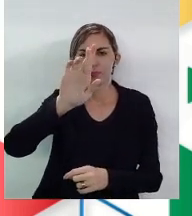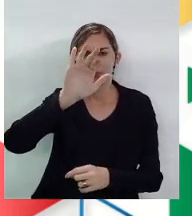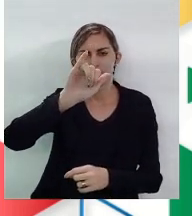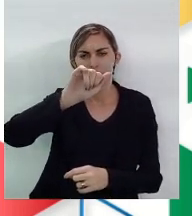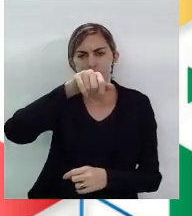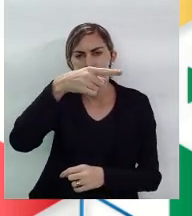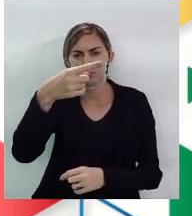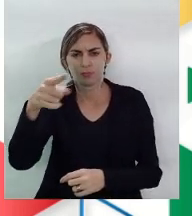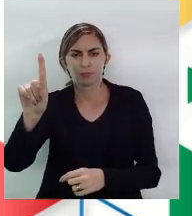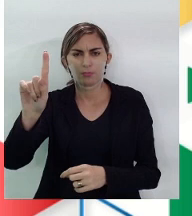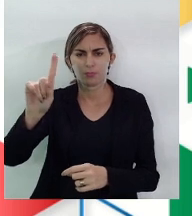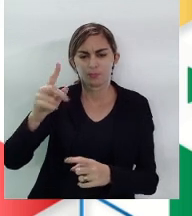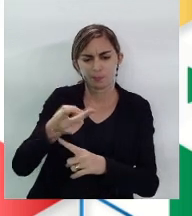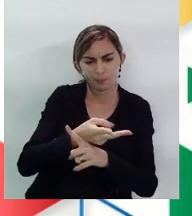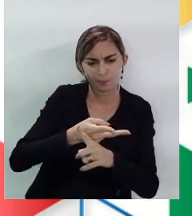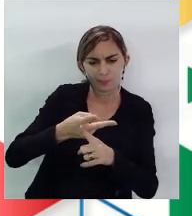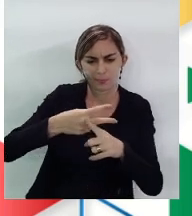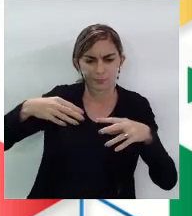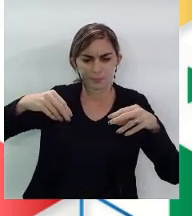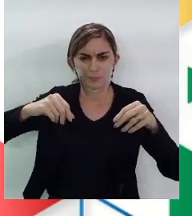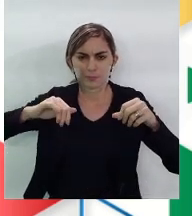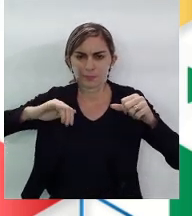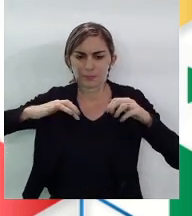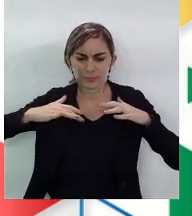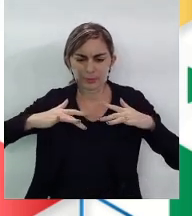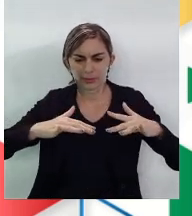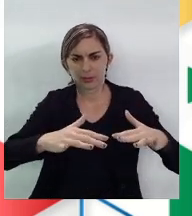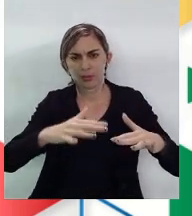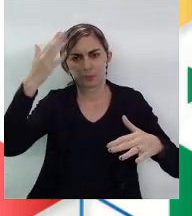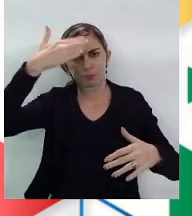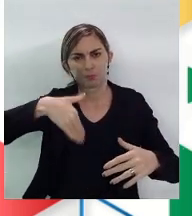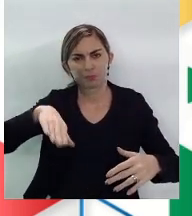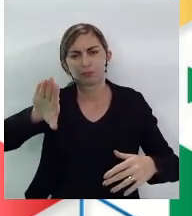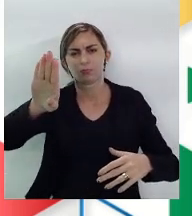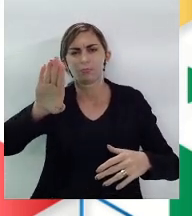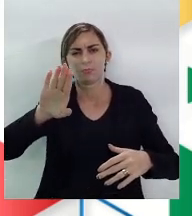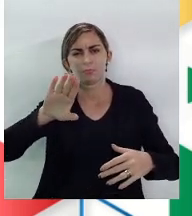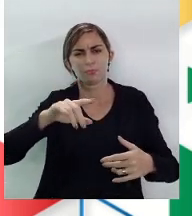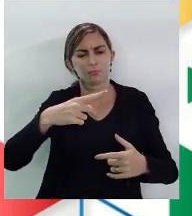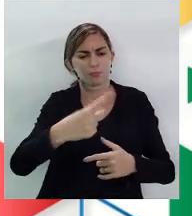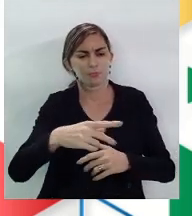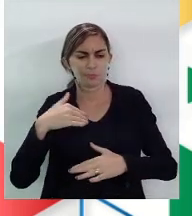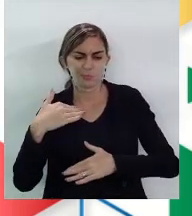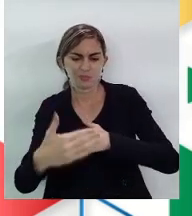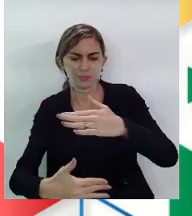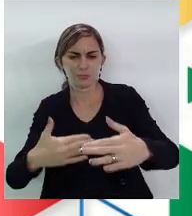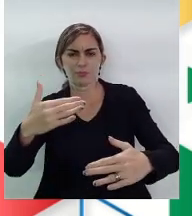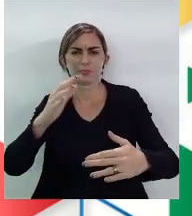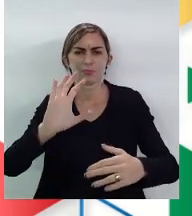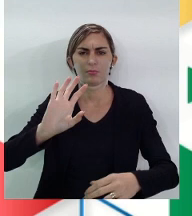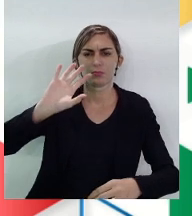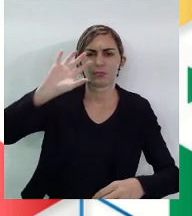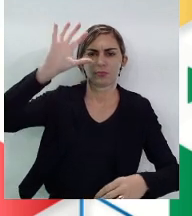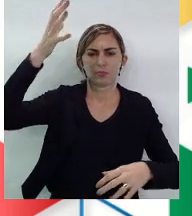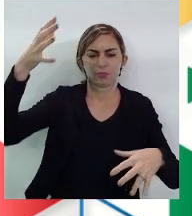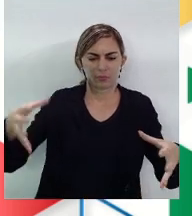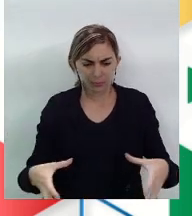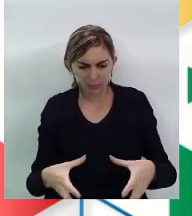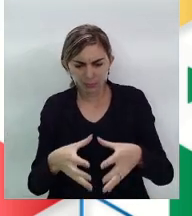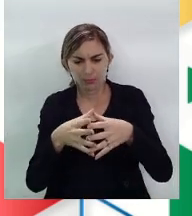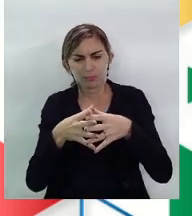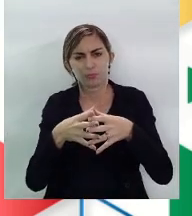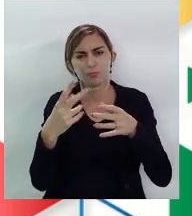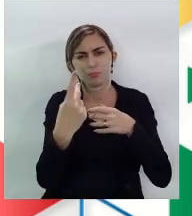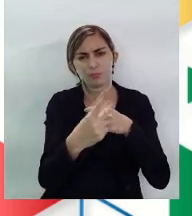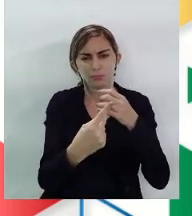Abrão, procurar a terra prometida. Seu desenvolvimento ocorreu de forma conjunta